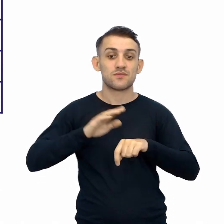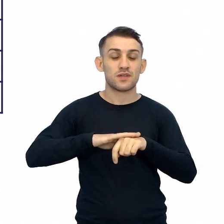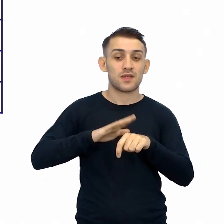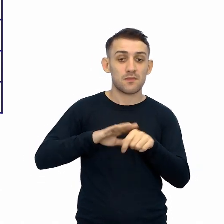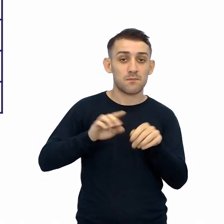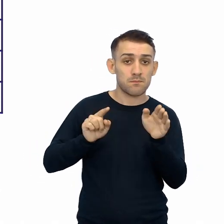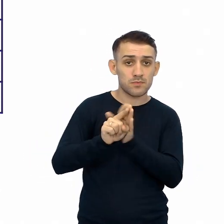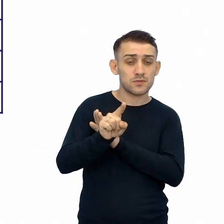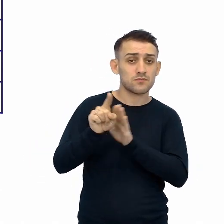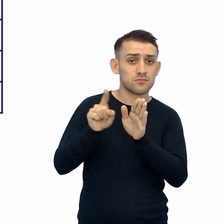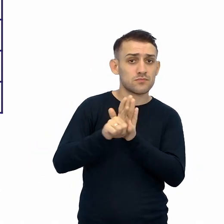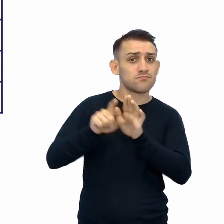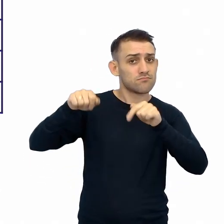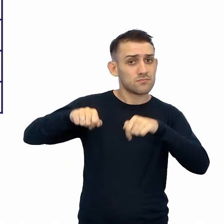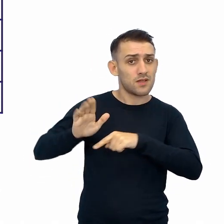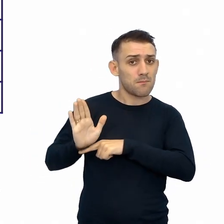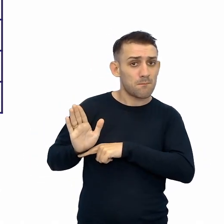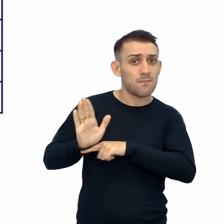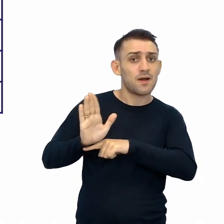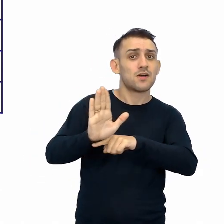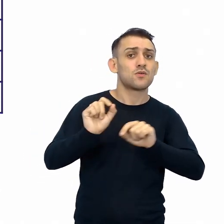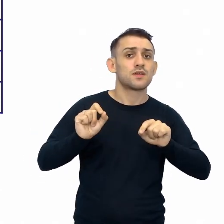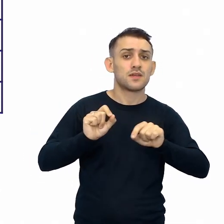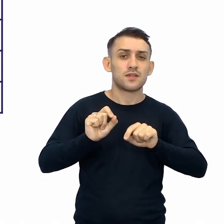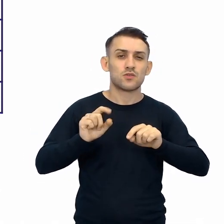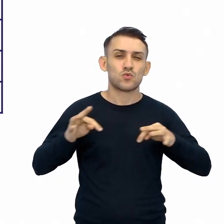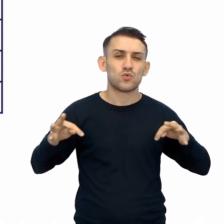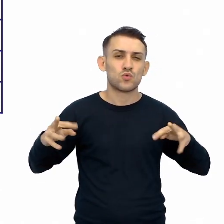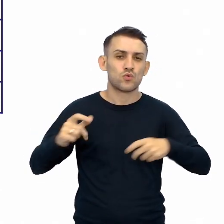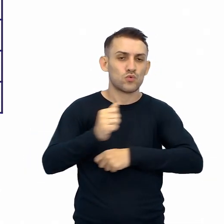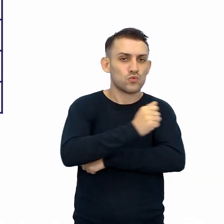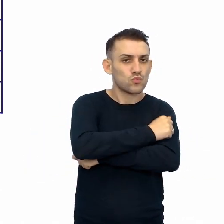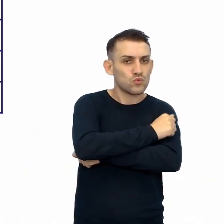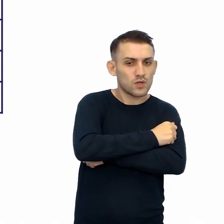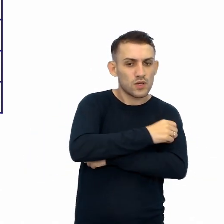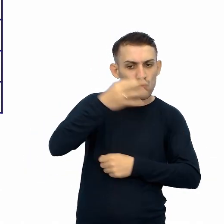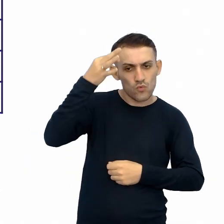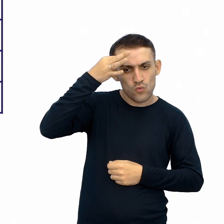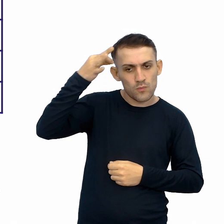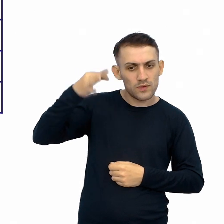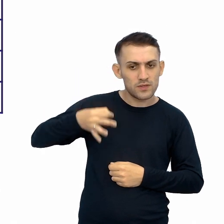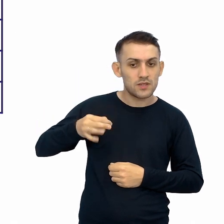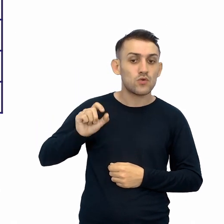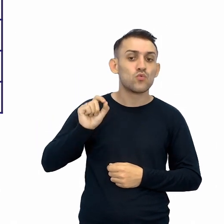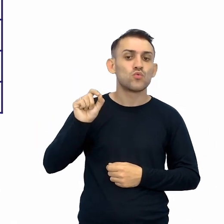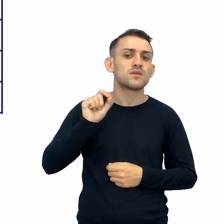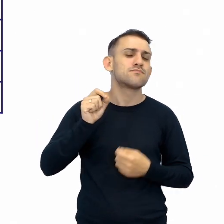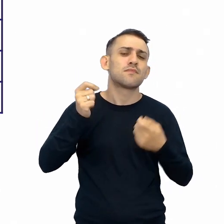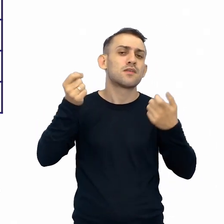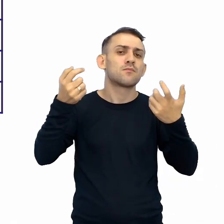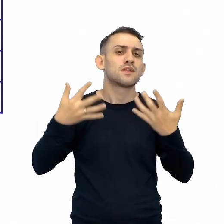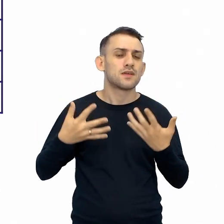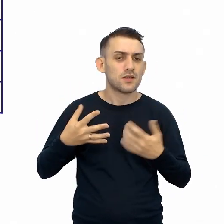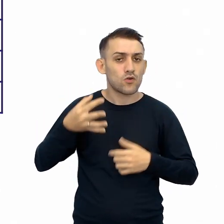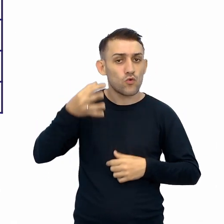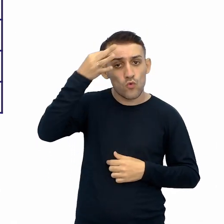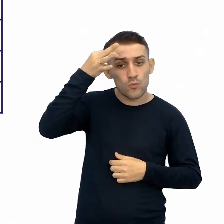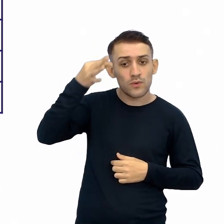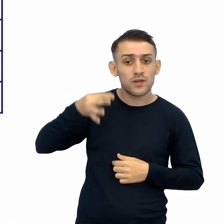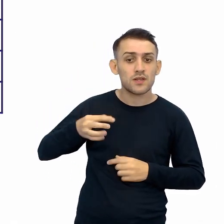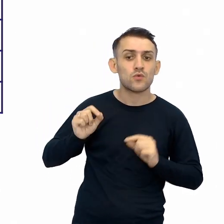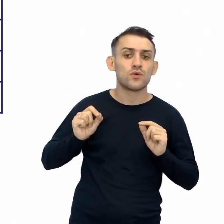que contribuam para que os estudantes compreendam o que está sendo relatado, compreendam